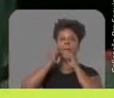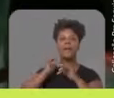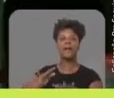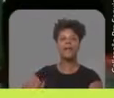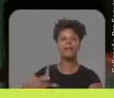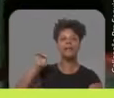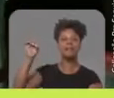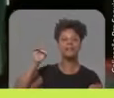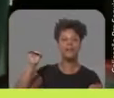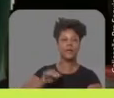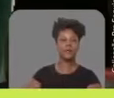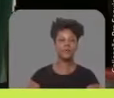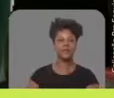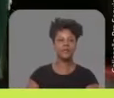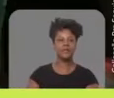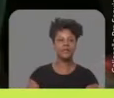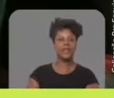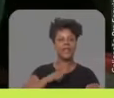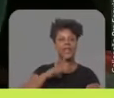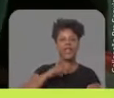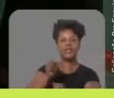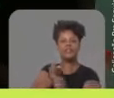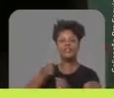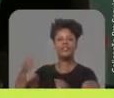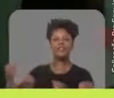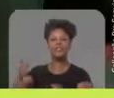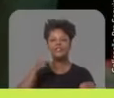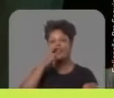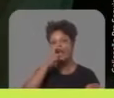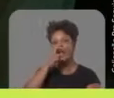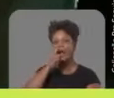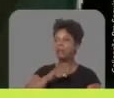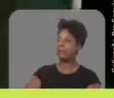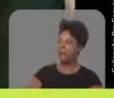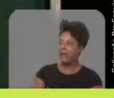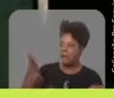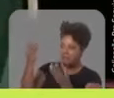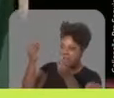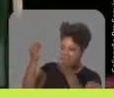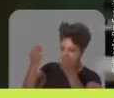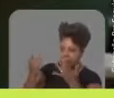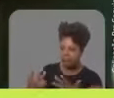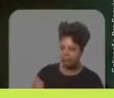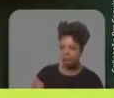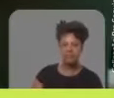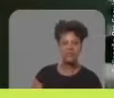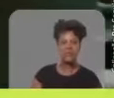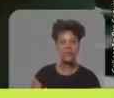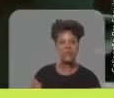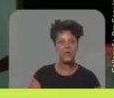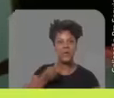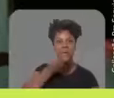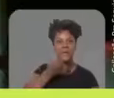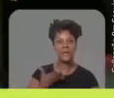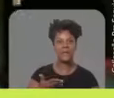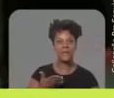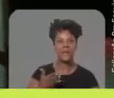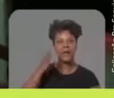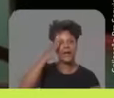vocês trouxeram. Agora você põe onde? Põe aqui na minha geladeira. Olha aí, gente, a geladeira tá cheia, ó. Aqui, olha lá, ó. Graças a Deus, vocês que fez tudo isso. Acho que e